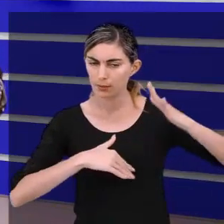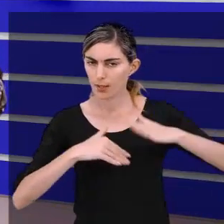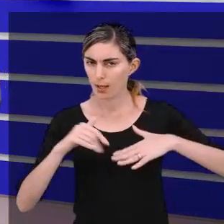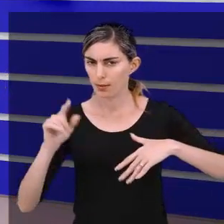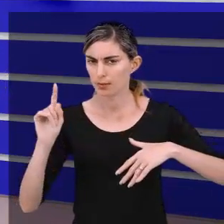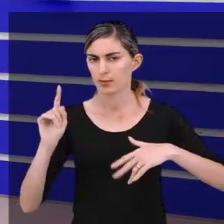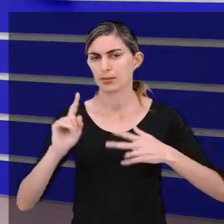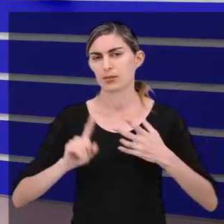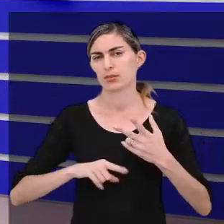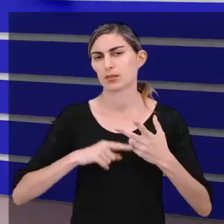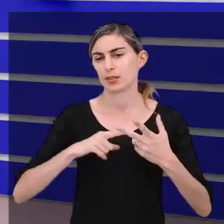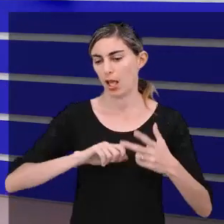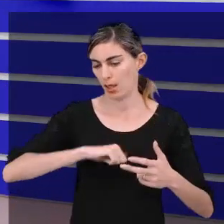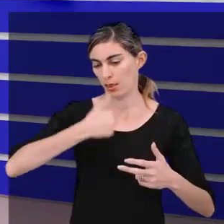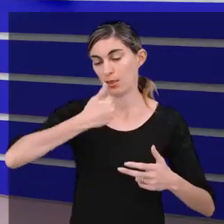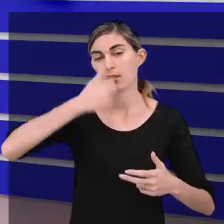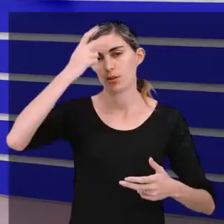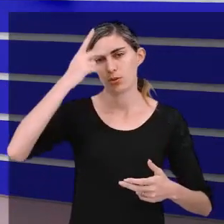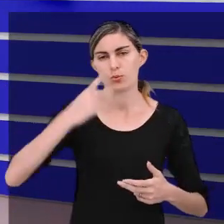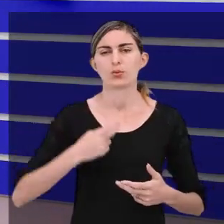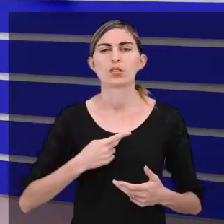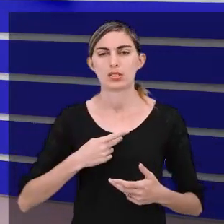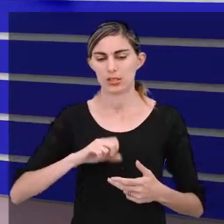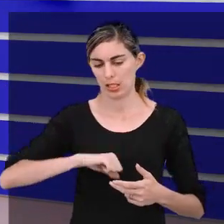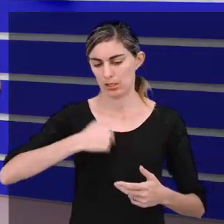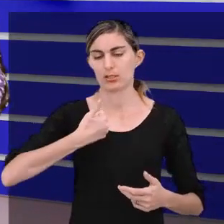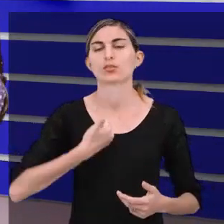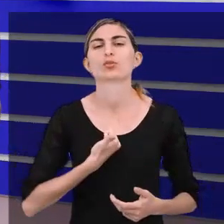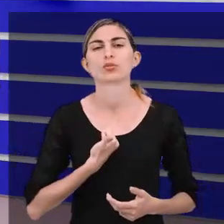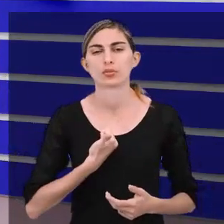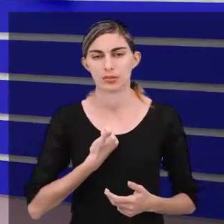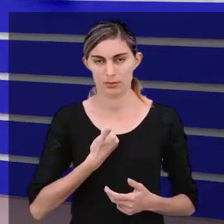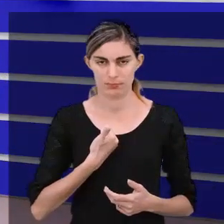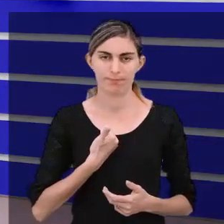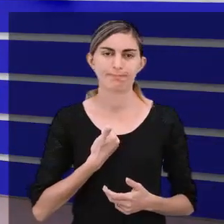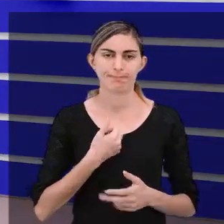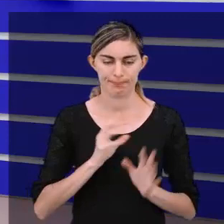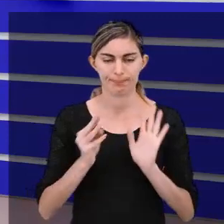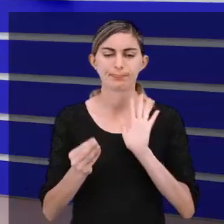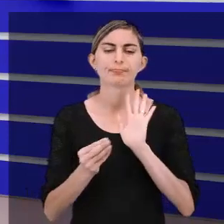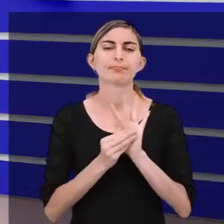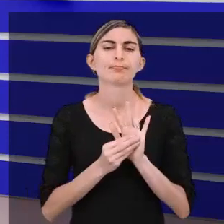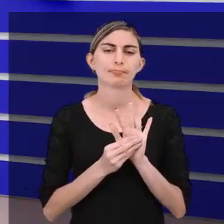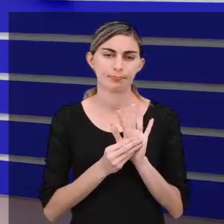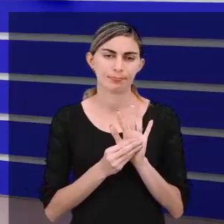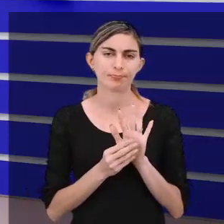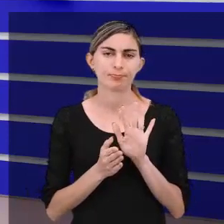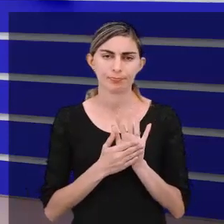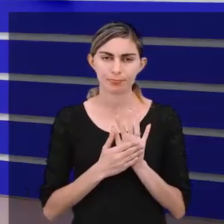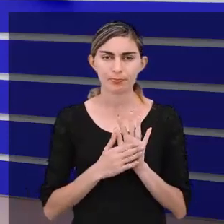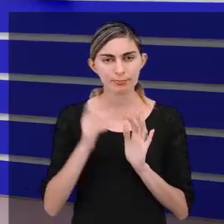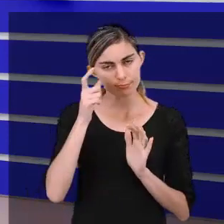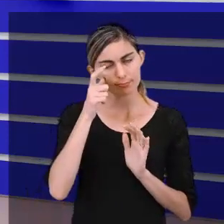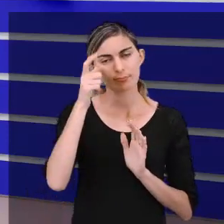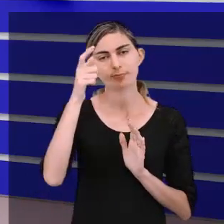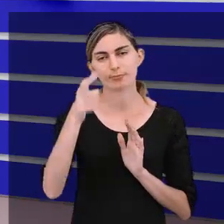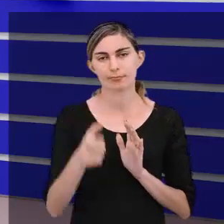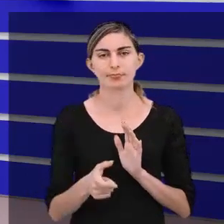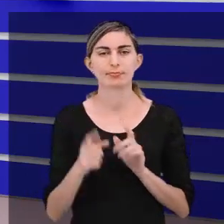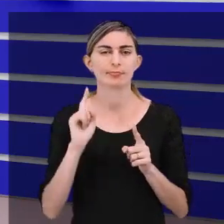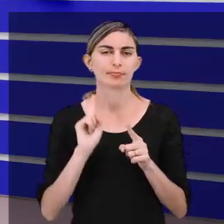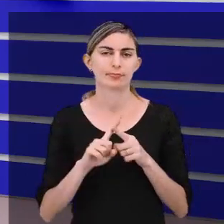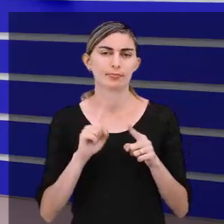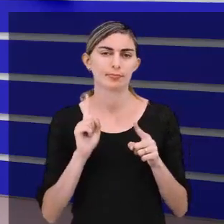habilidades e atitudes. Tá? Duran coloca isso para a gente, né, de uma forma muito interessante,